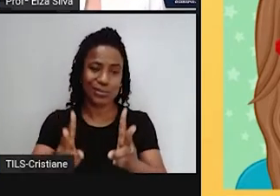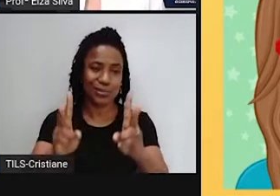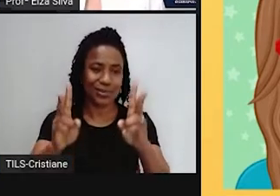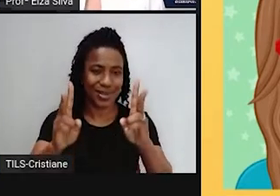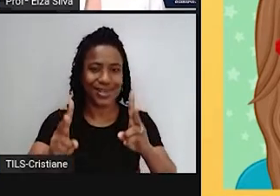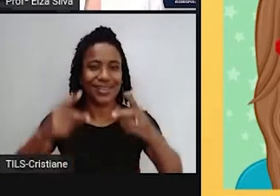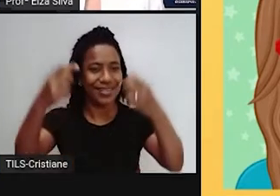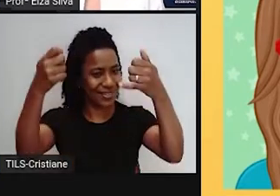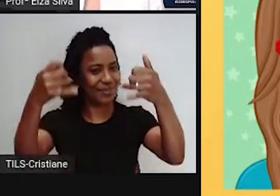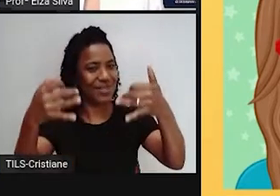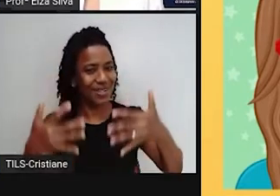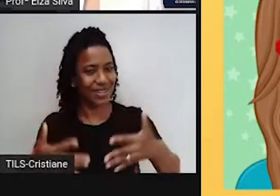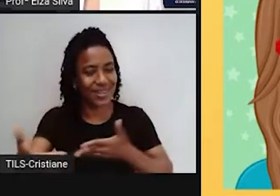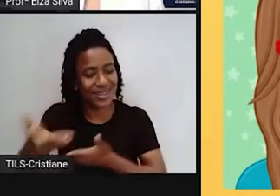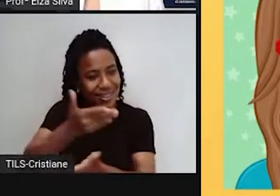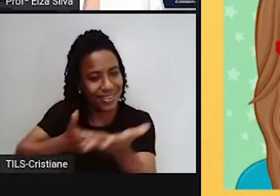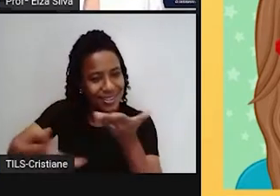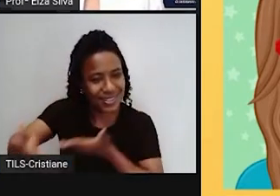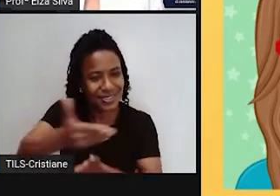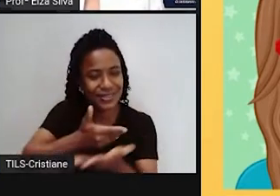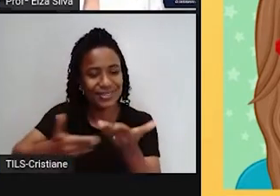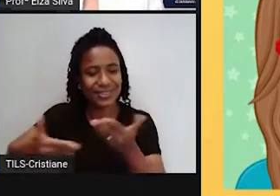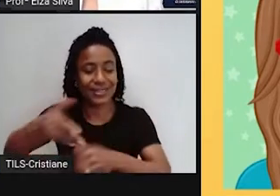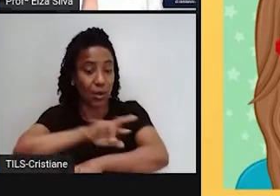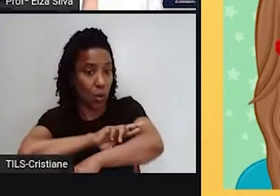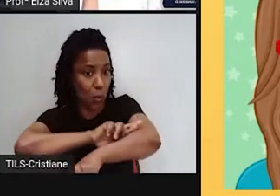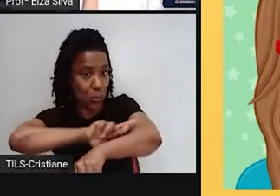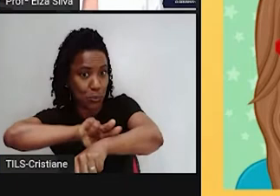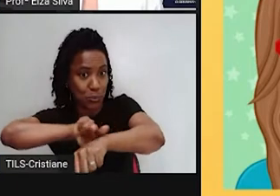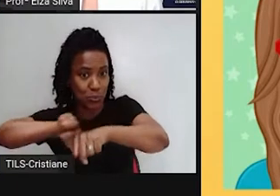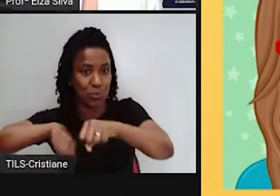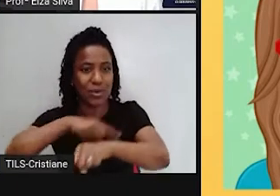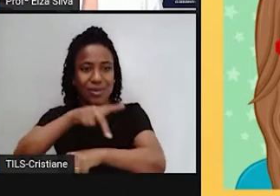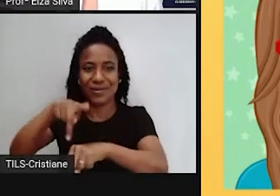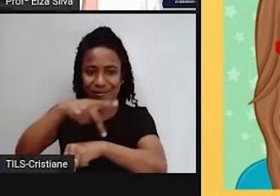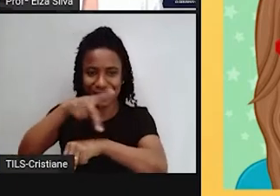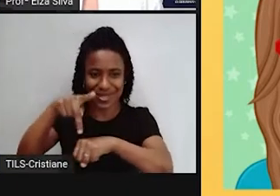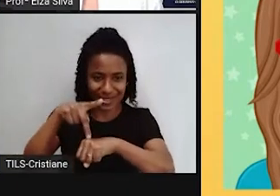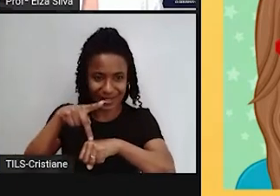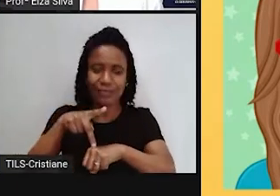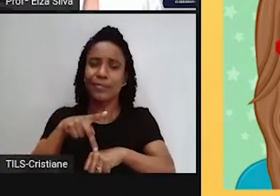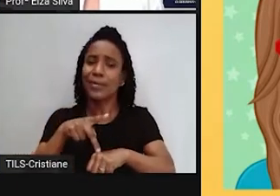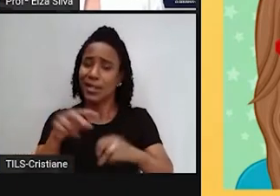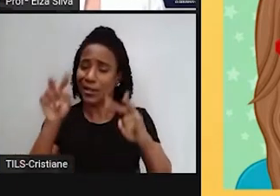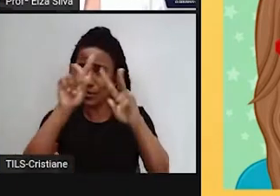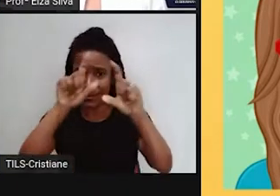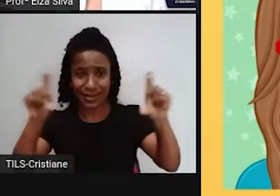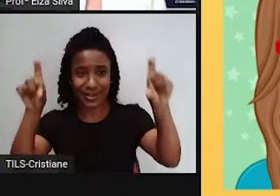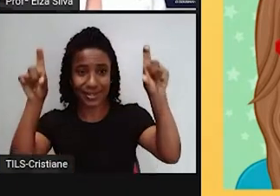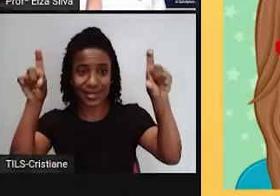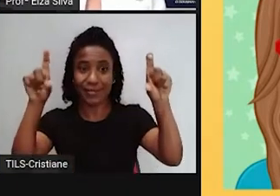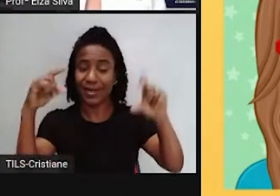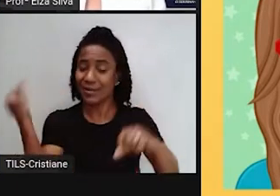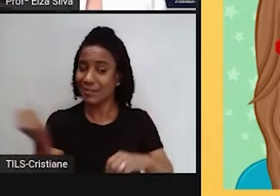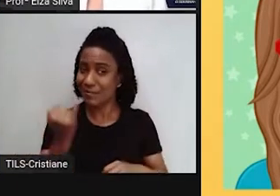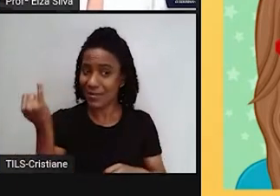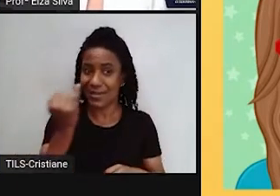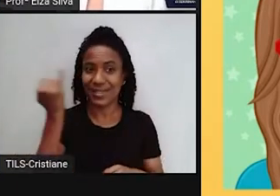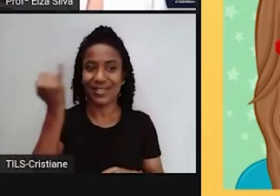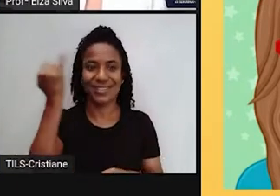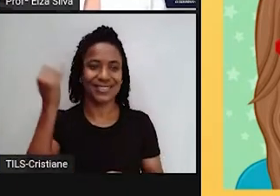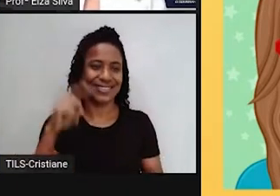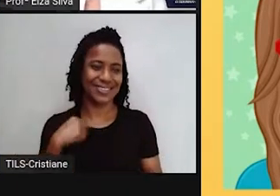relações étnico-raciais. Esse tema, ele é muito rico para nós. Por isso, cada vez mais, a